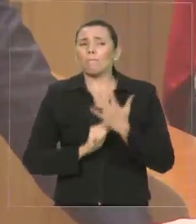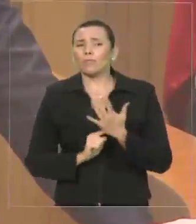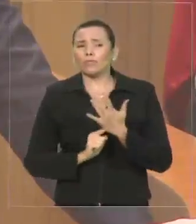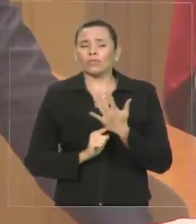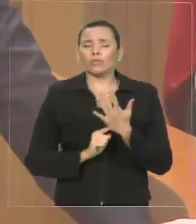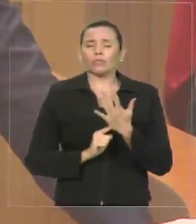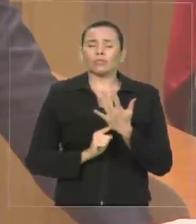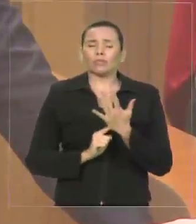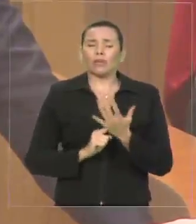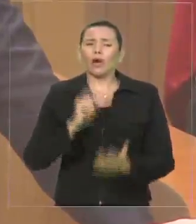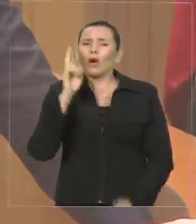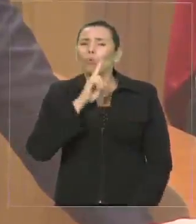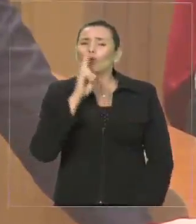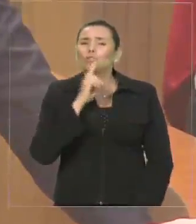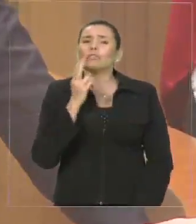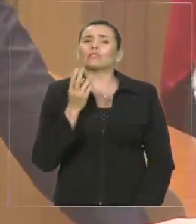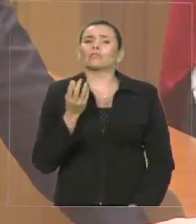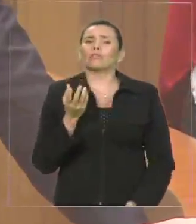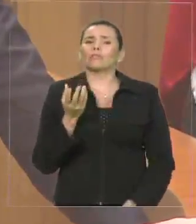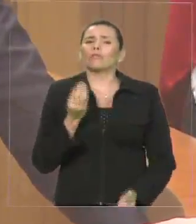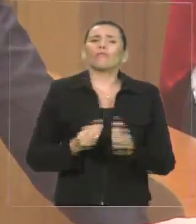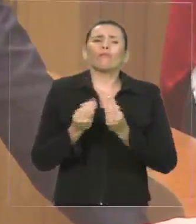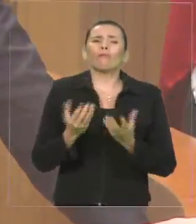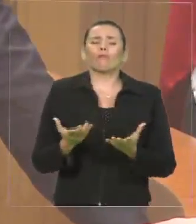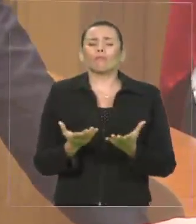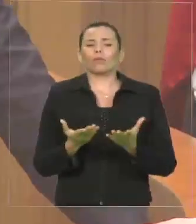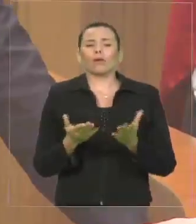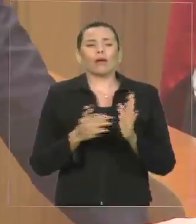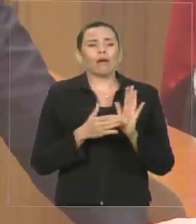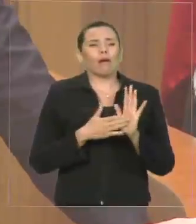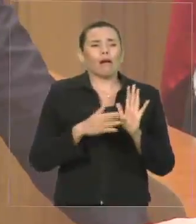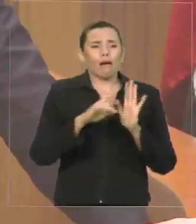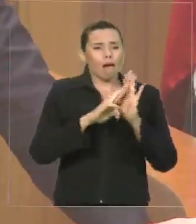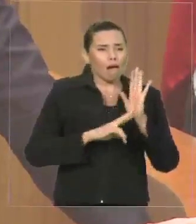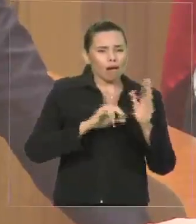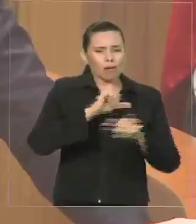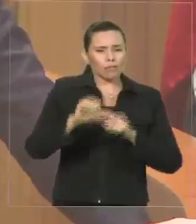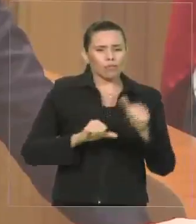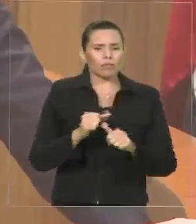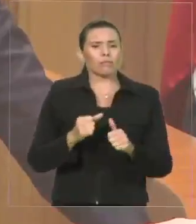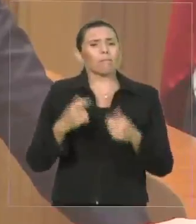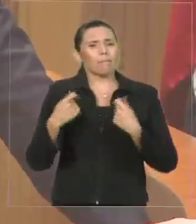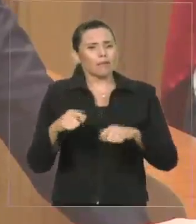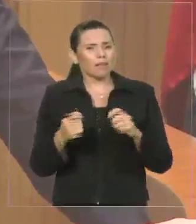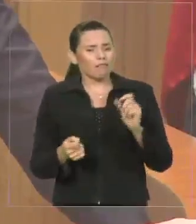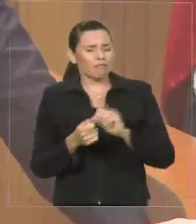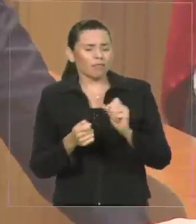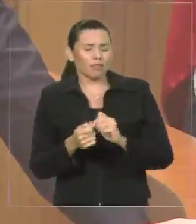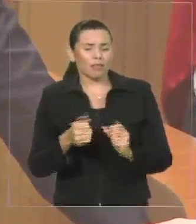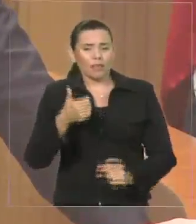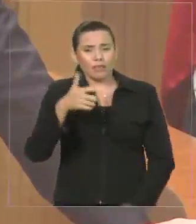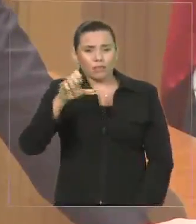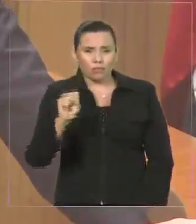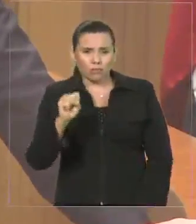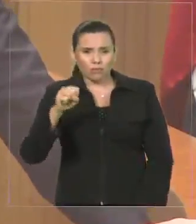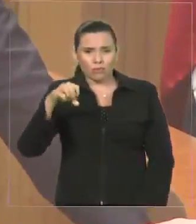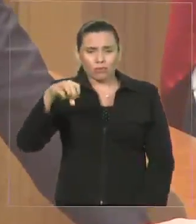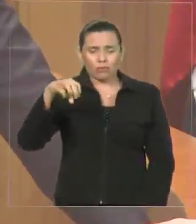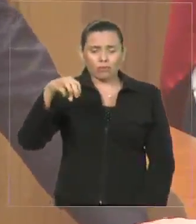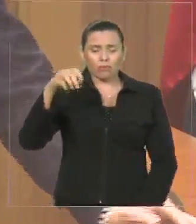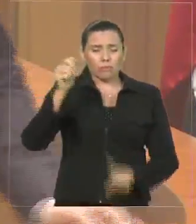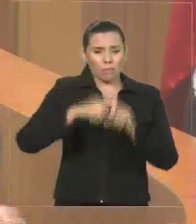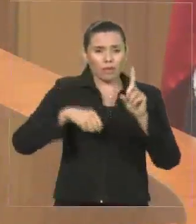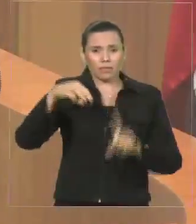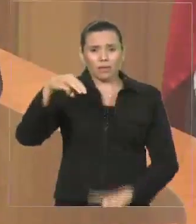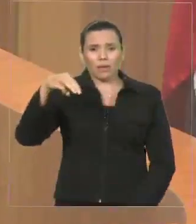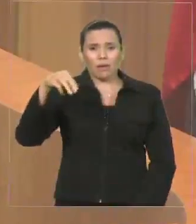de uma adequação que era para ter sido feita desde 18 de março do ano passado e que até hoje não foi feita.